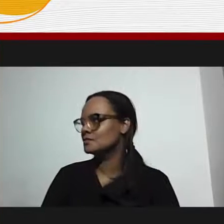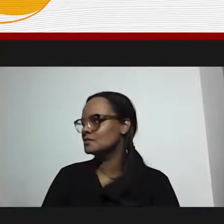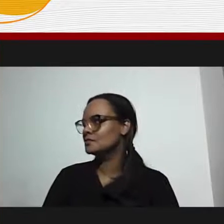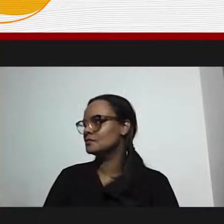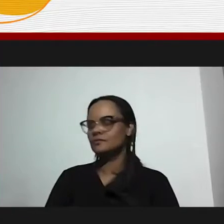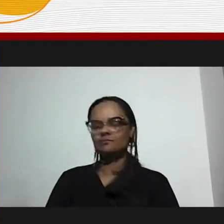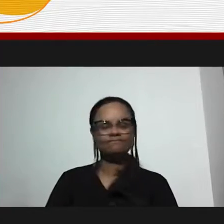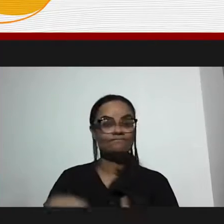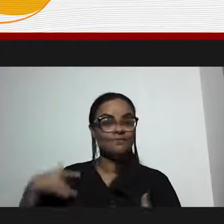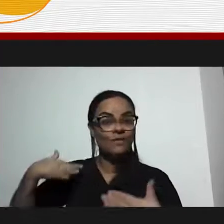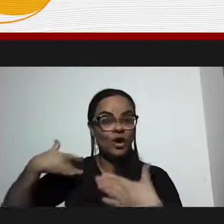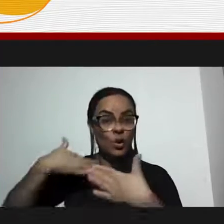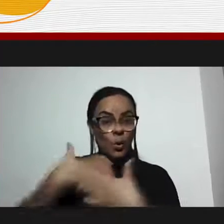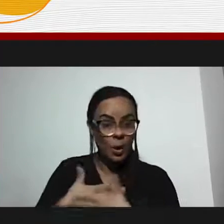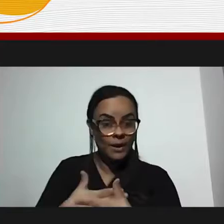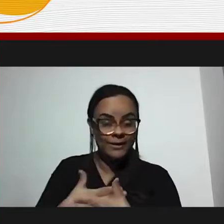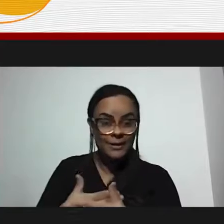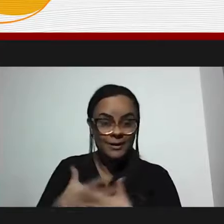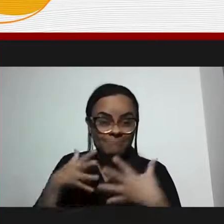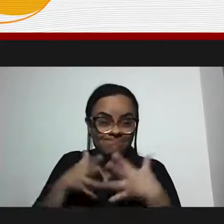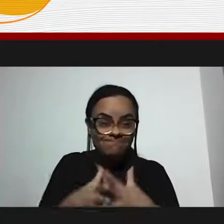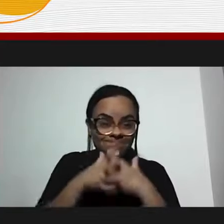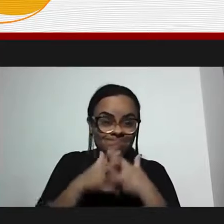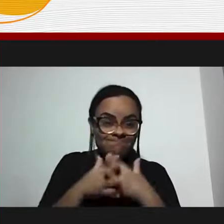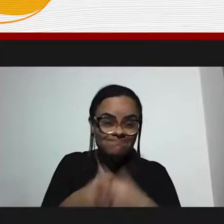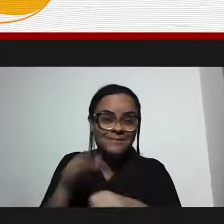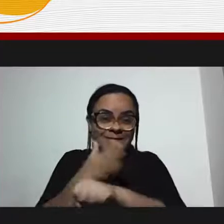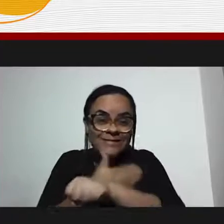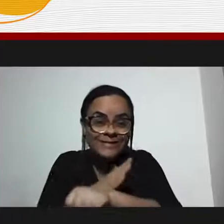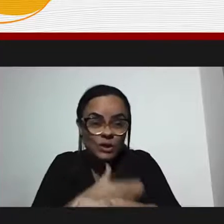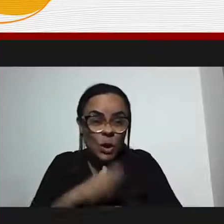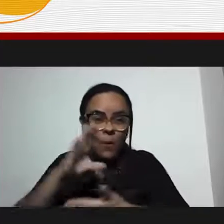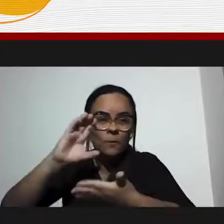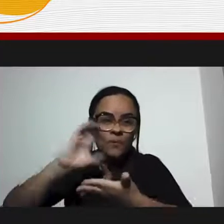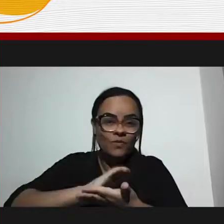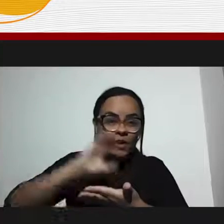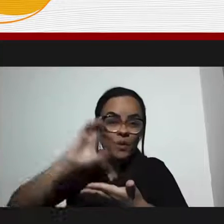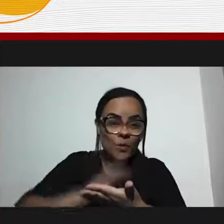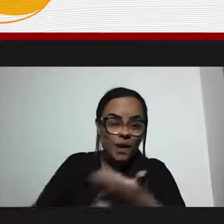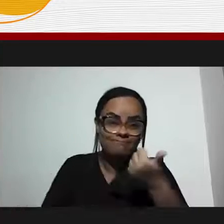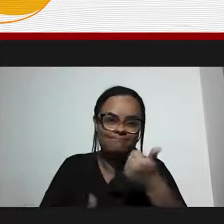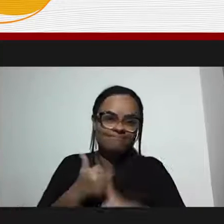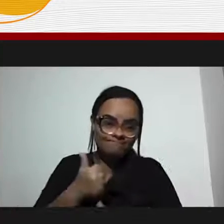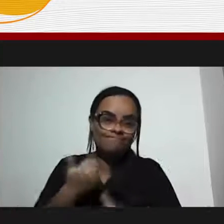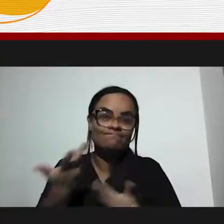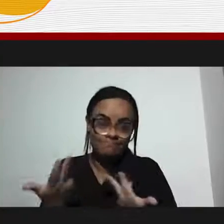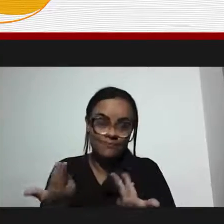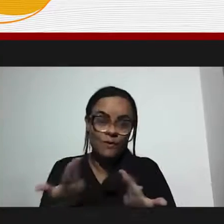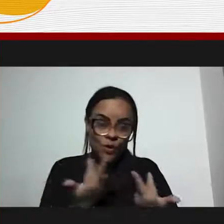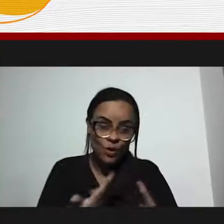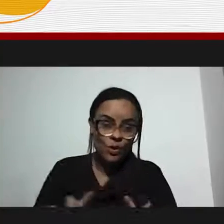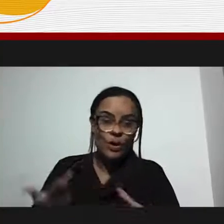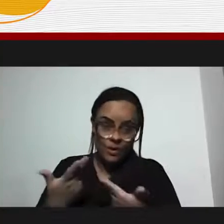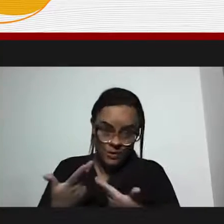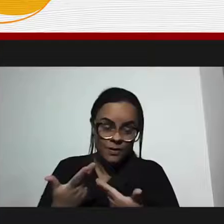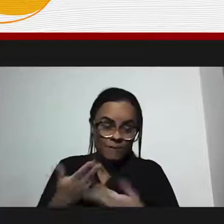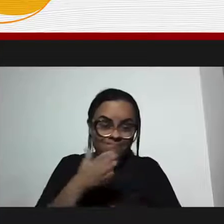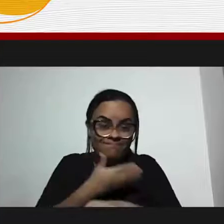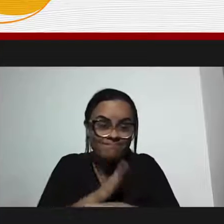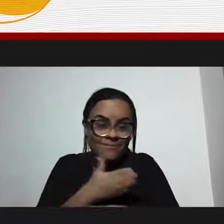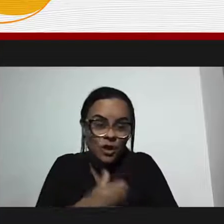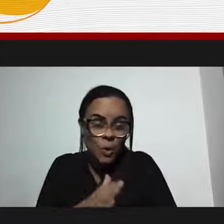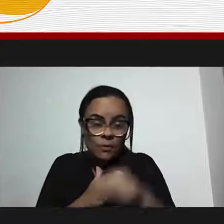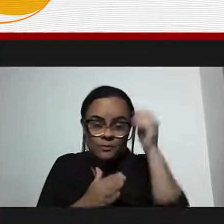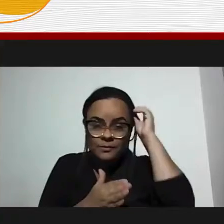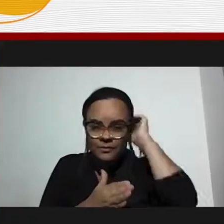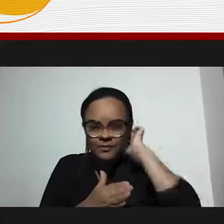lá atrás achou dificuldade para o treinamento, para investimento no esporte, eu também encontrei para treinar